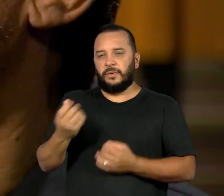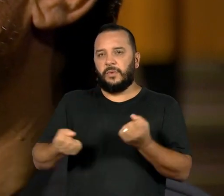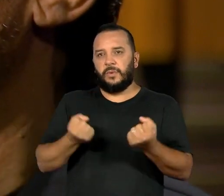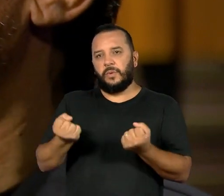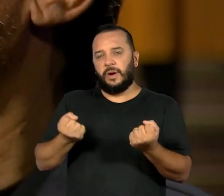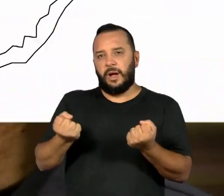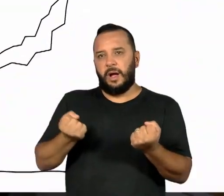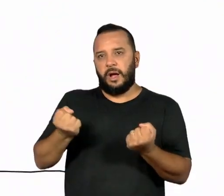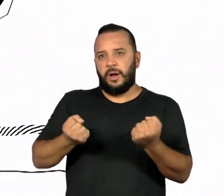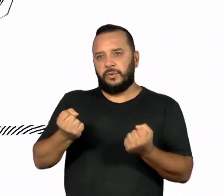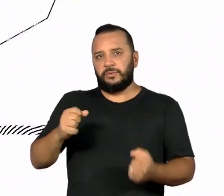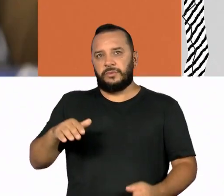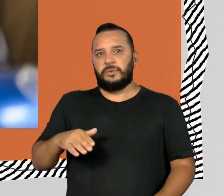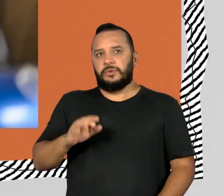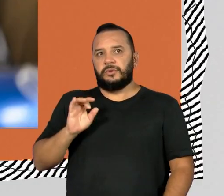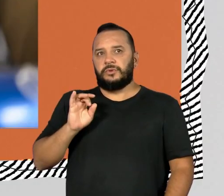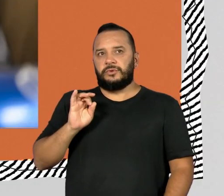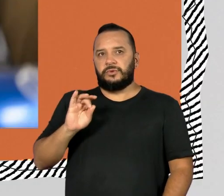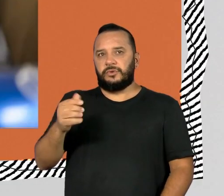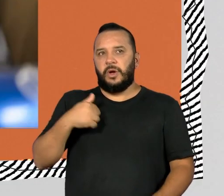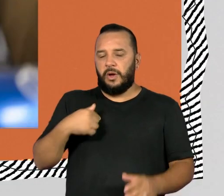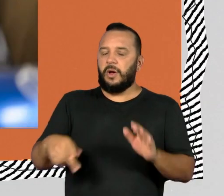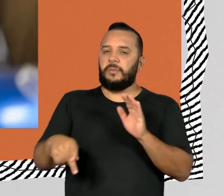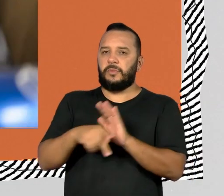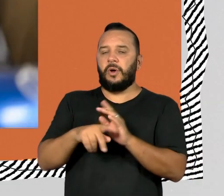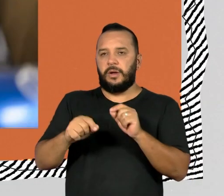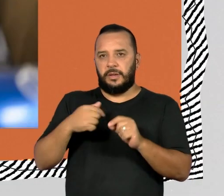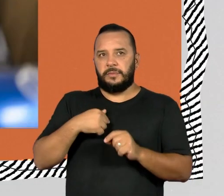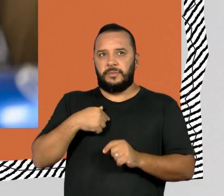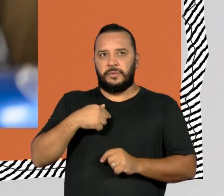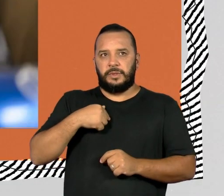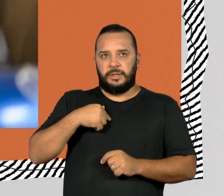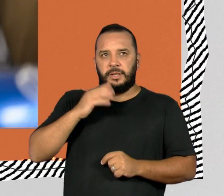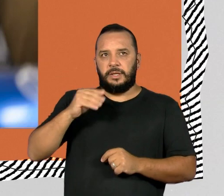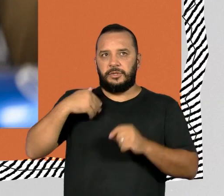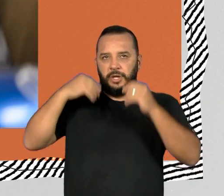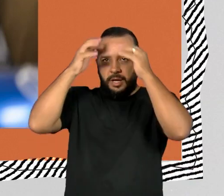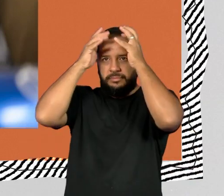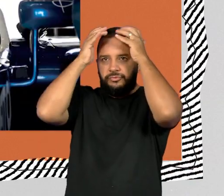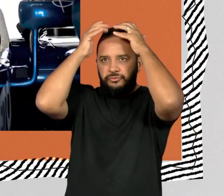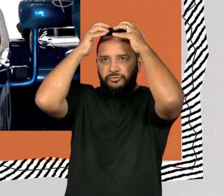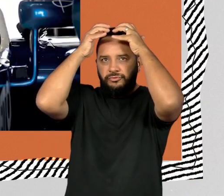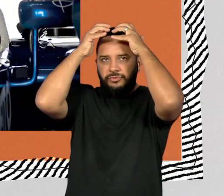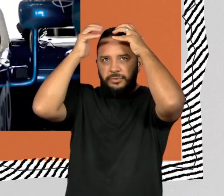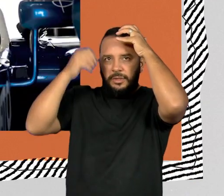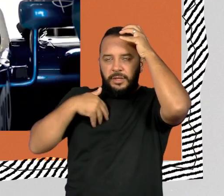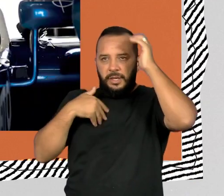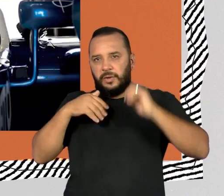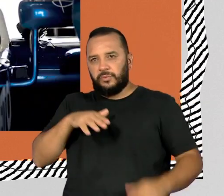carro só com um headset na cabeça. Sei. Com os impulsos elétricos do cérebro.